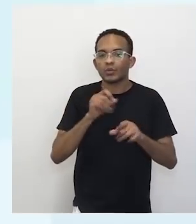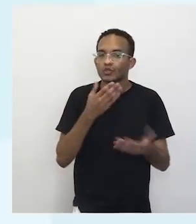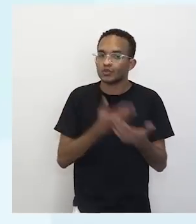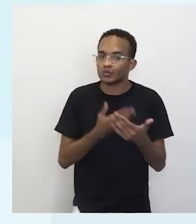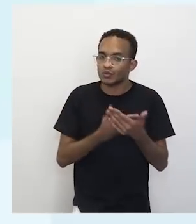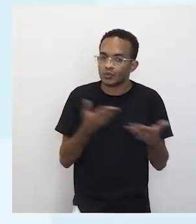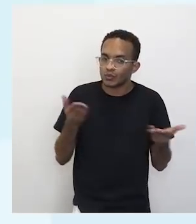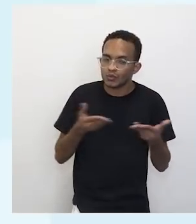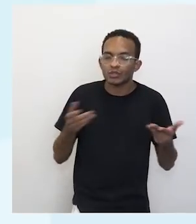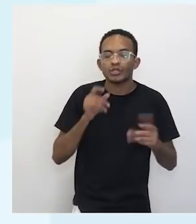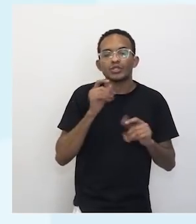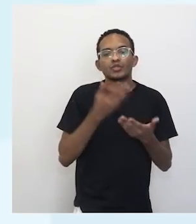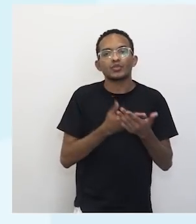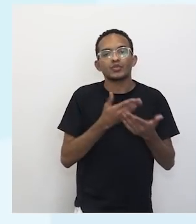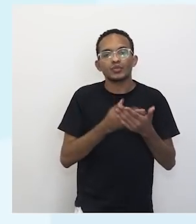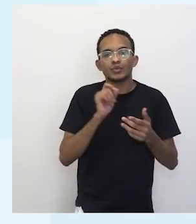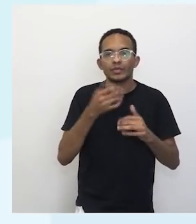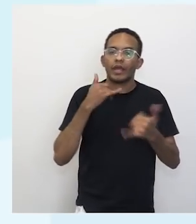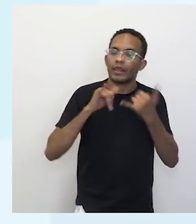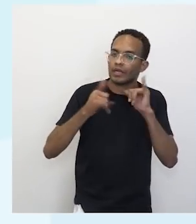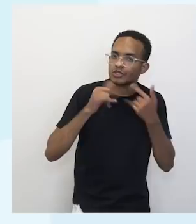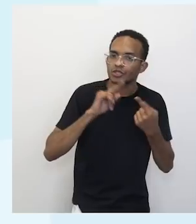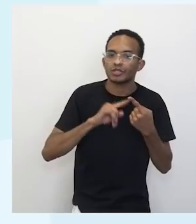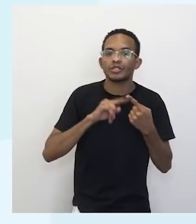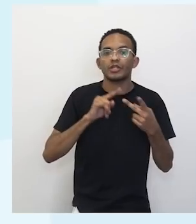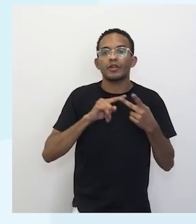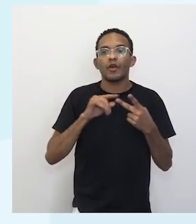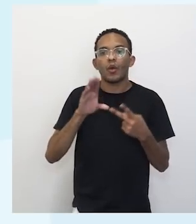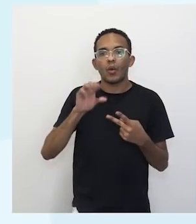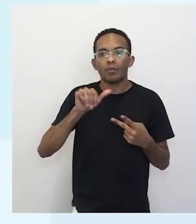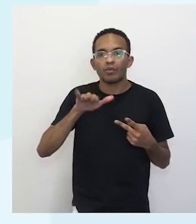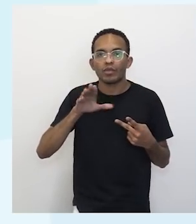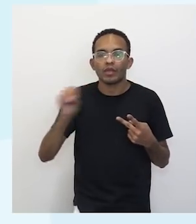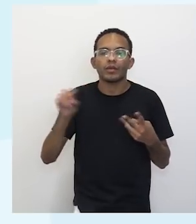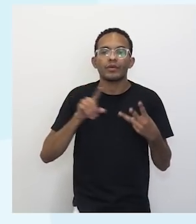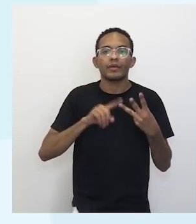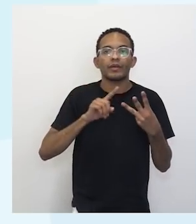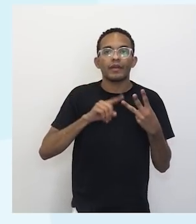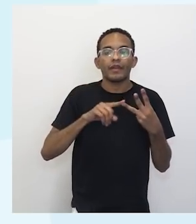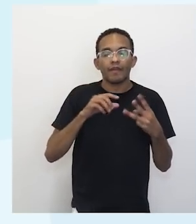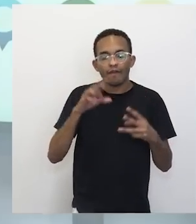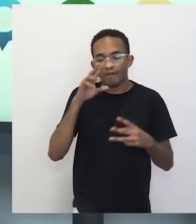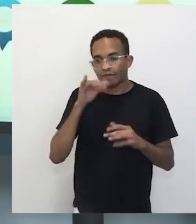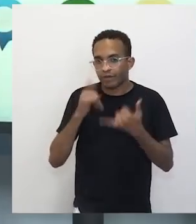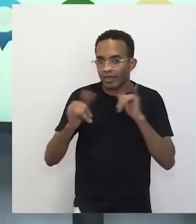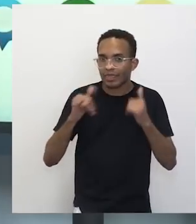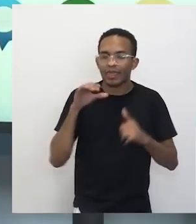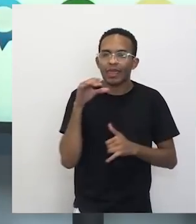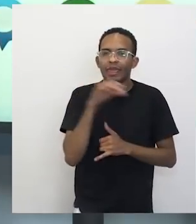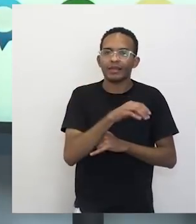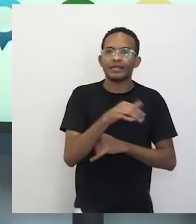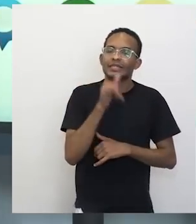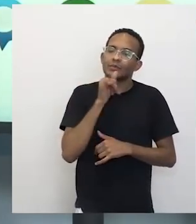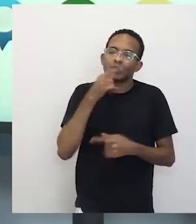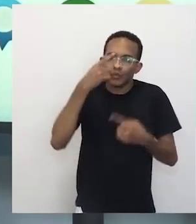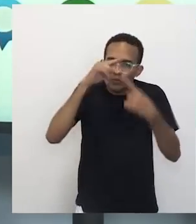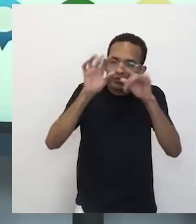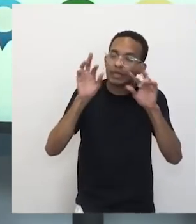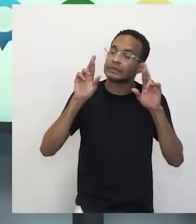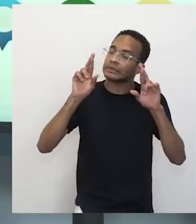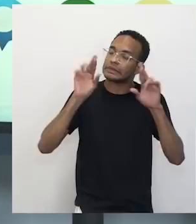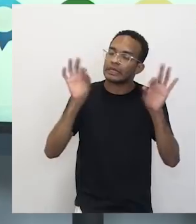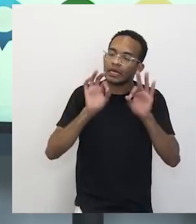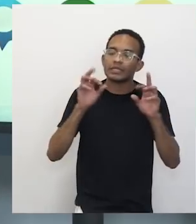hoje? A gente estudou energia, combustão e poder calorífico. Espero que não tenha ficado nenhuma dúvida, mas